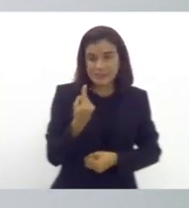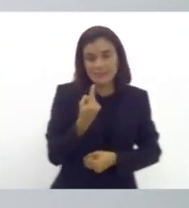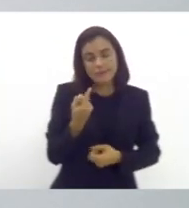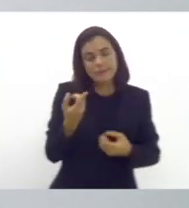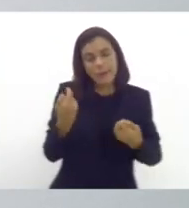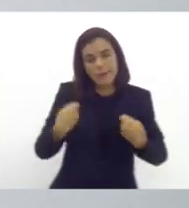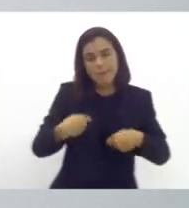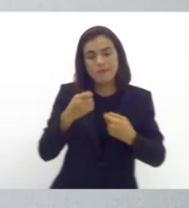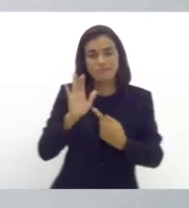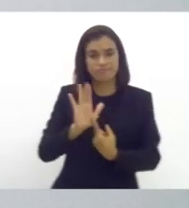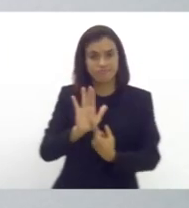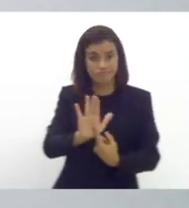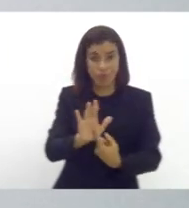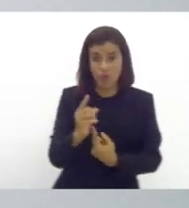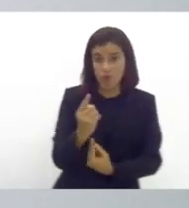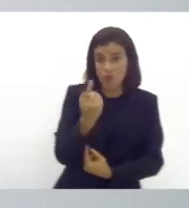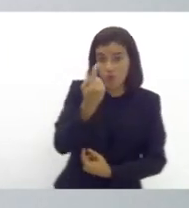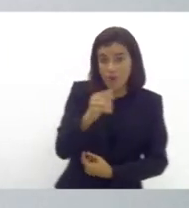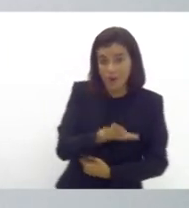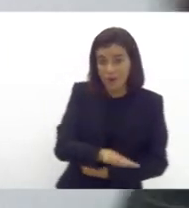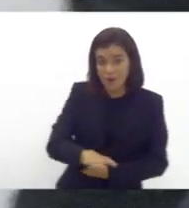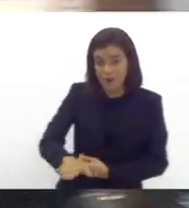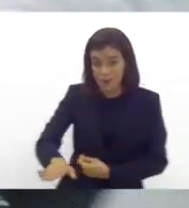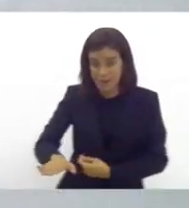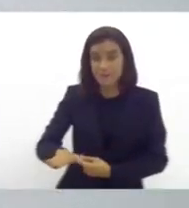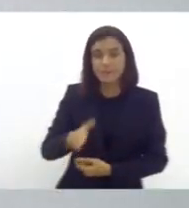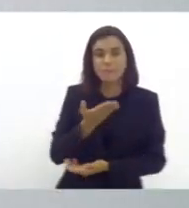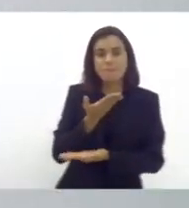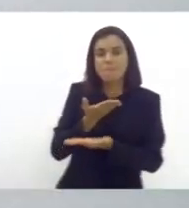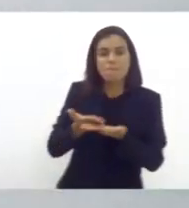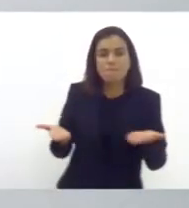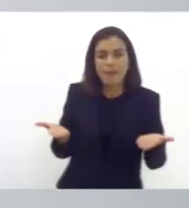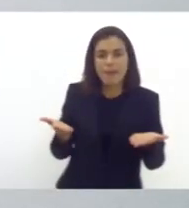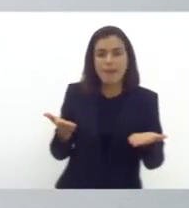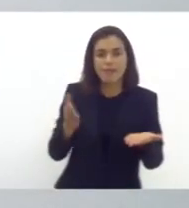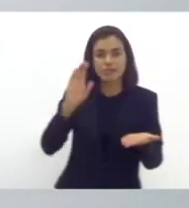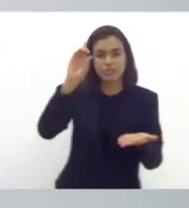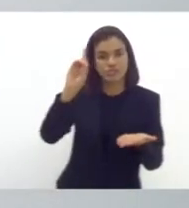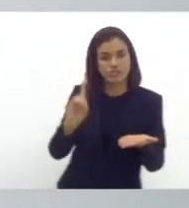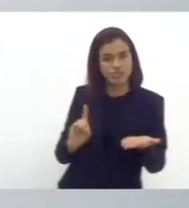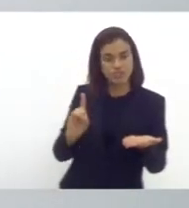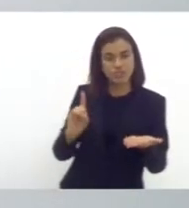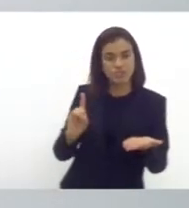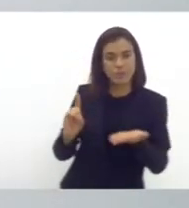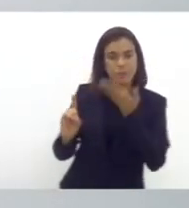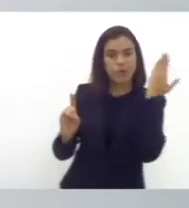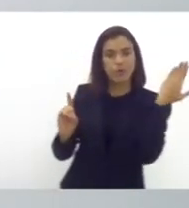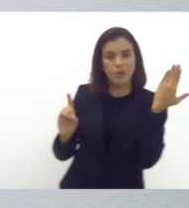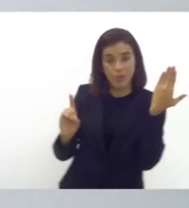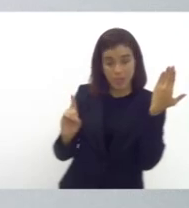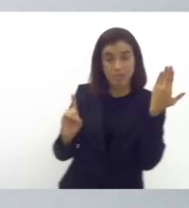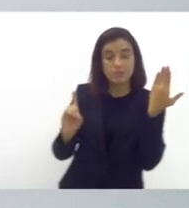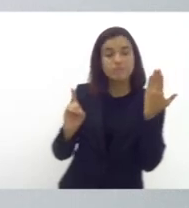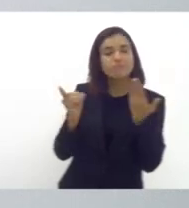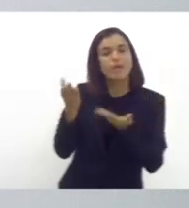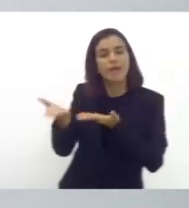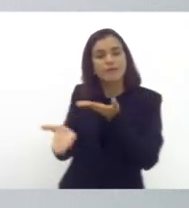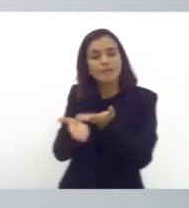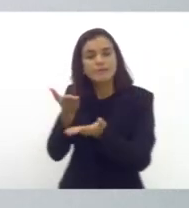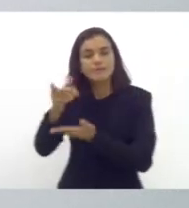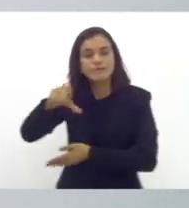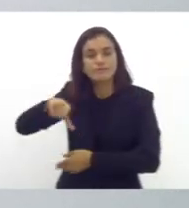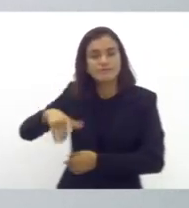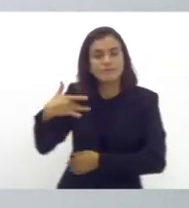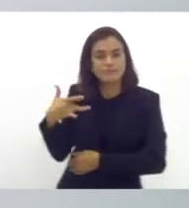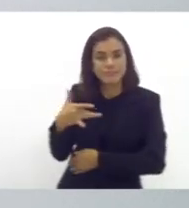aqui que quando uma criança perde né um um um um direito ela de ser atendida pelo plano não é